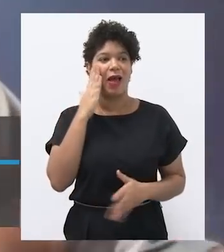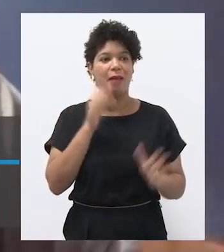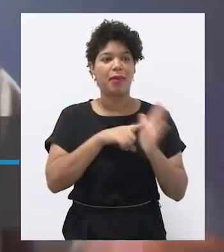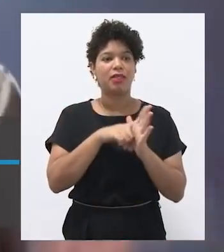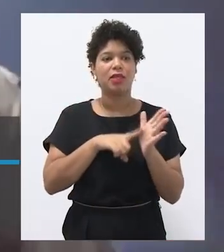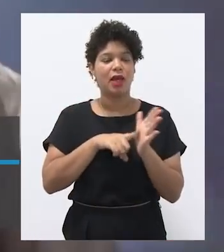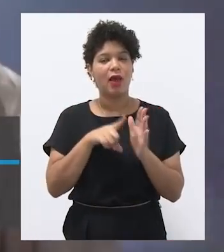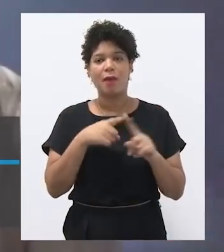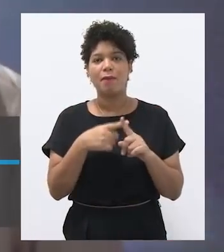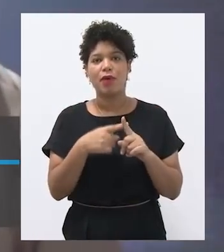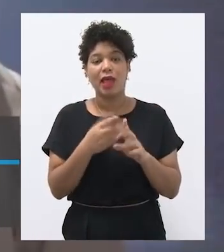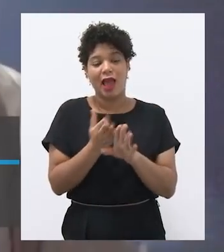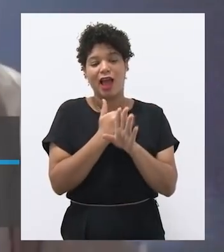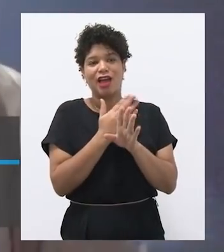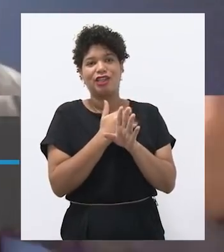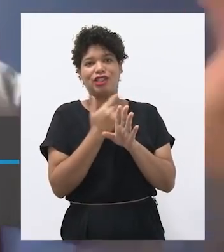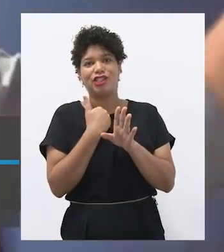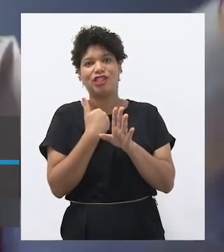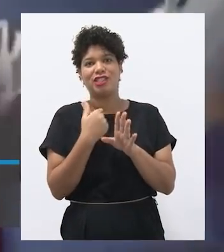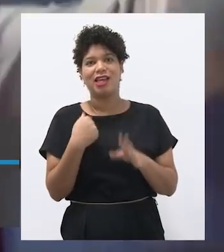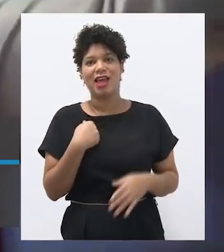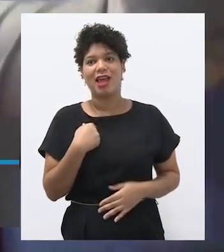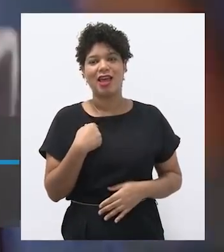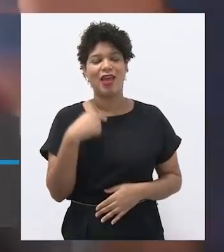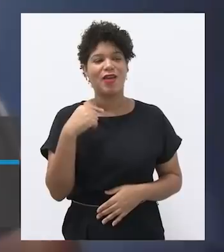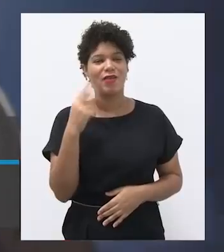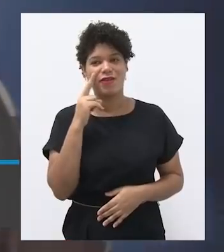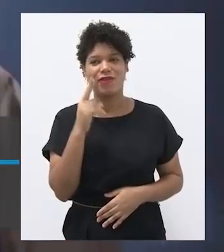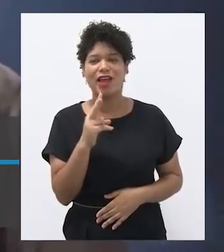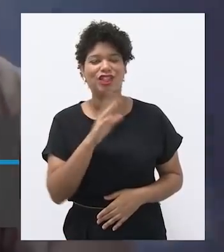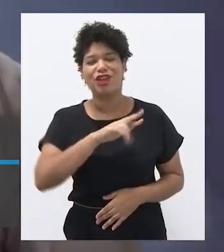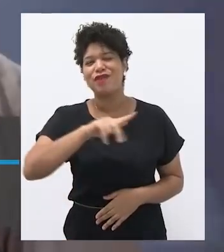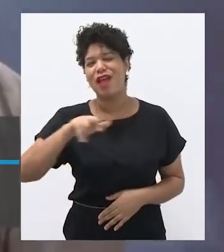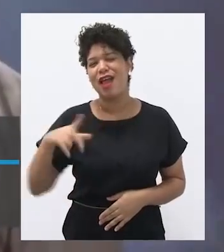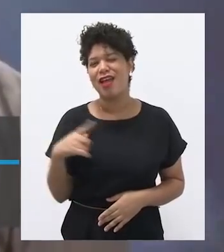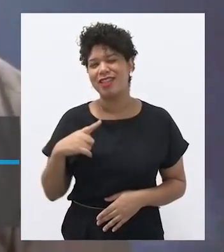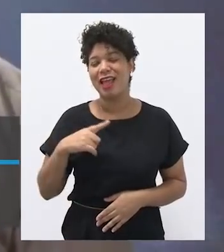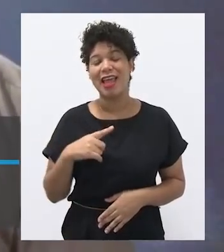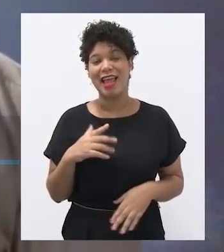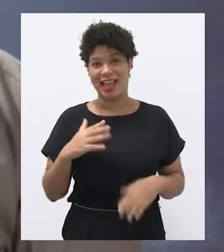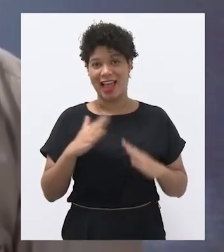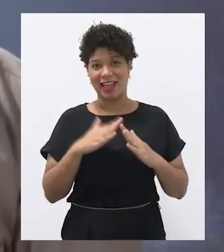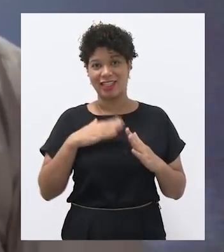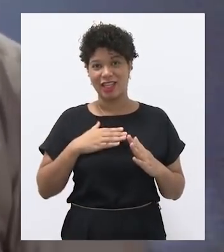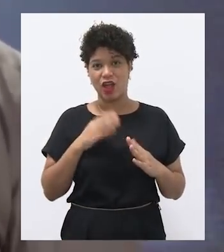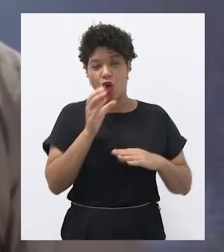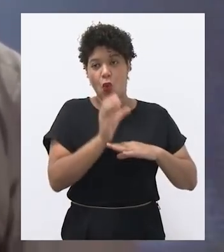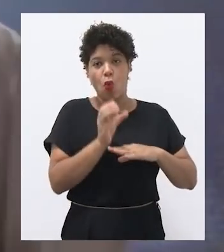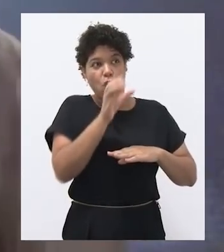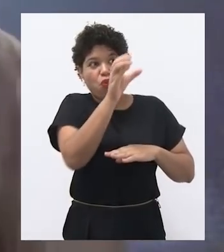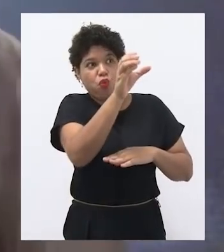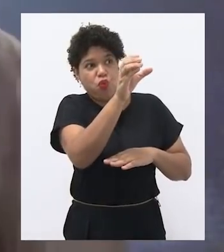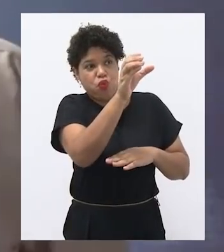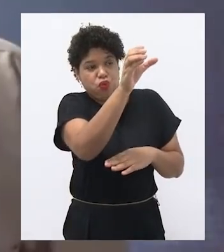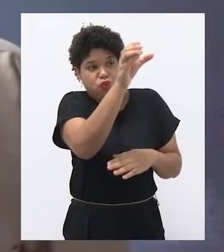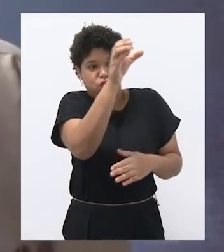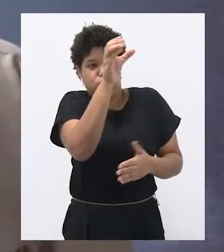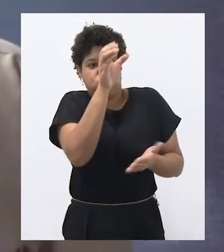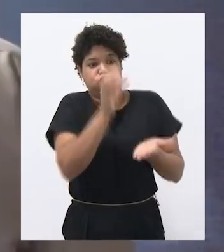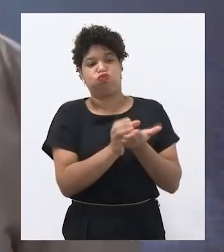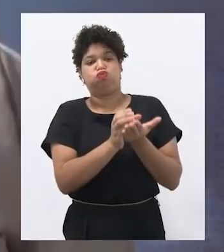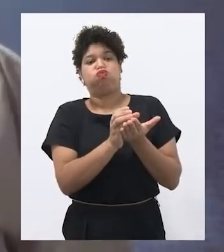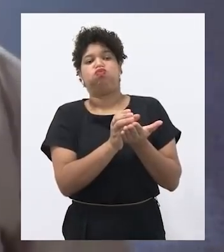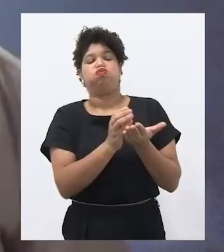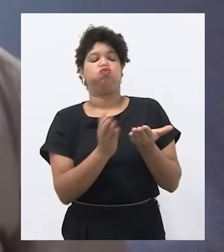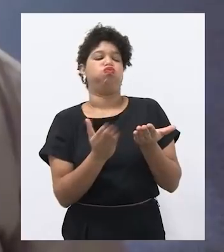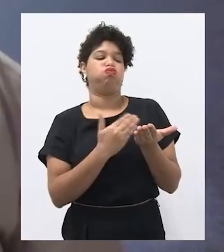ficava ali nos capítulos anteriores, tinha aquelas coleções de enciclopédias e tal em casa. Mas veja, chegou a internet, e